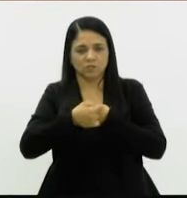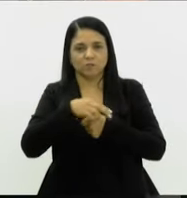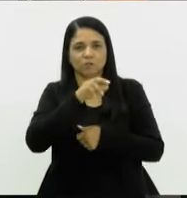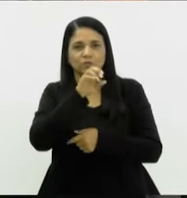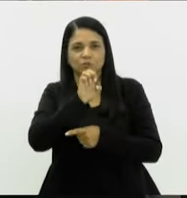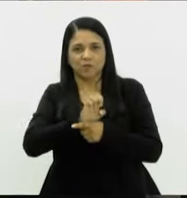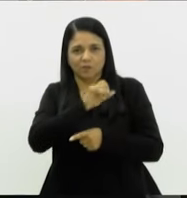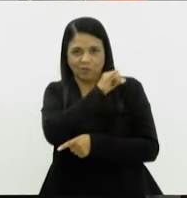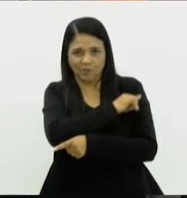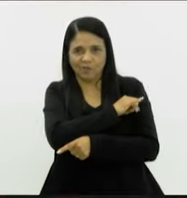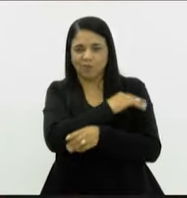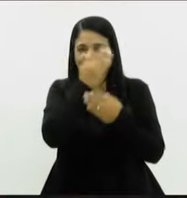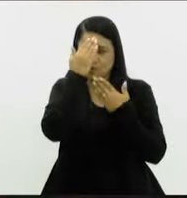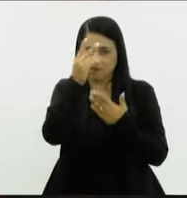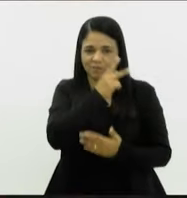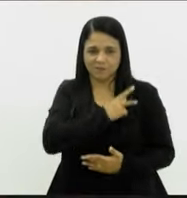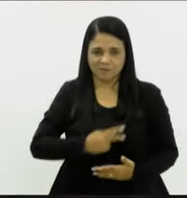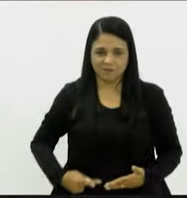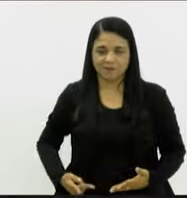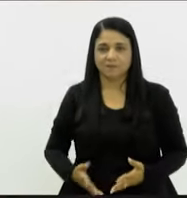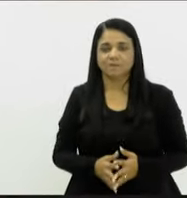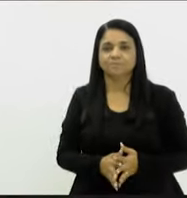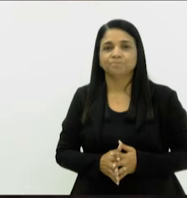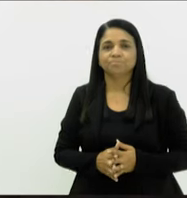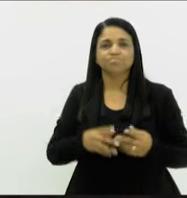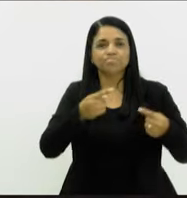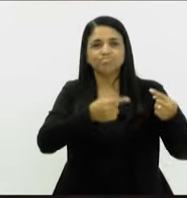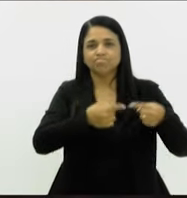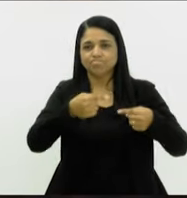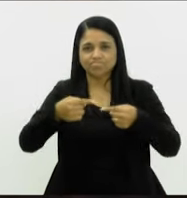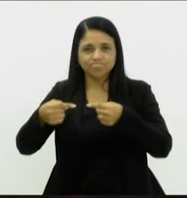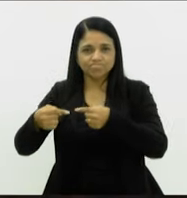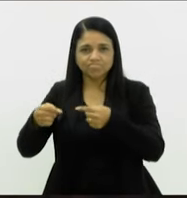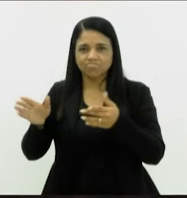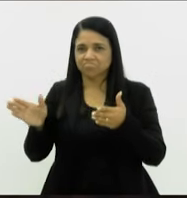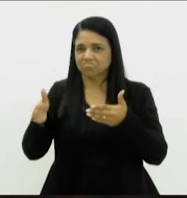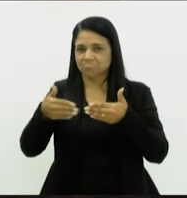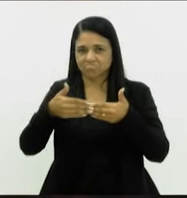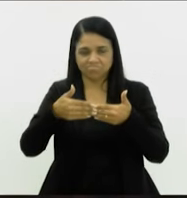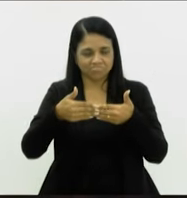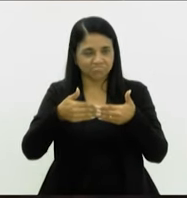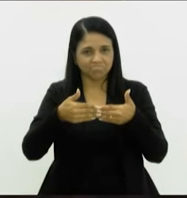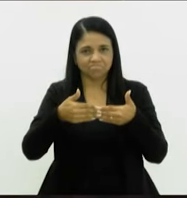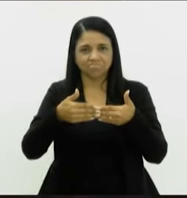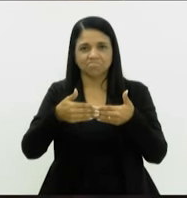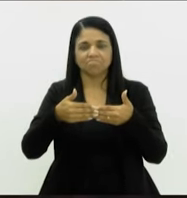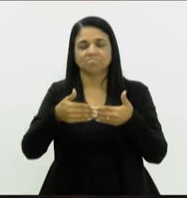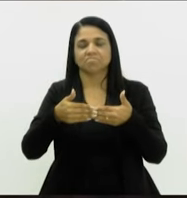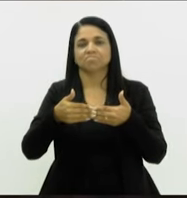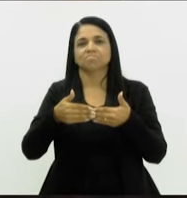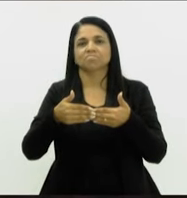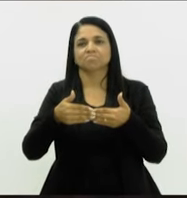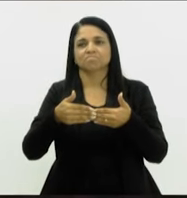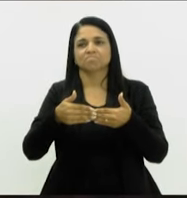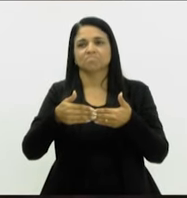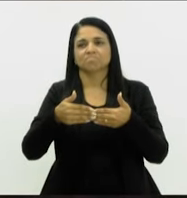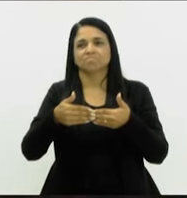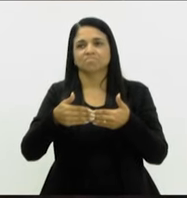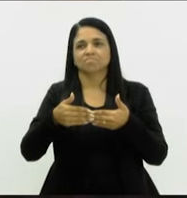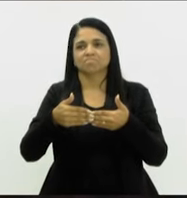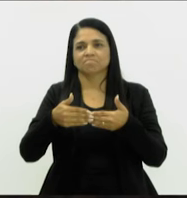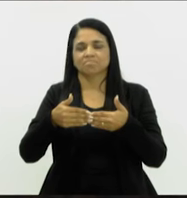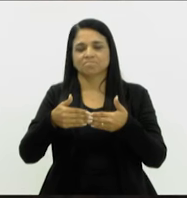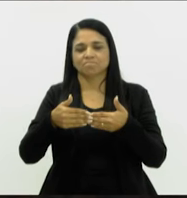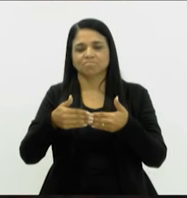Obrigada, presidente. Muito obrigada. Não havendo mais quem queira discutir, encerrada